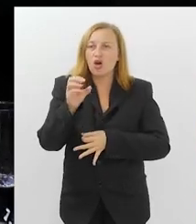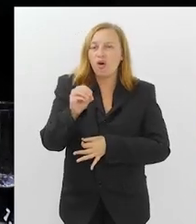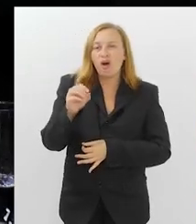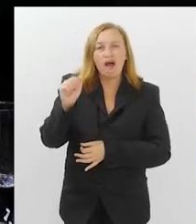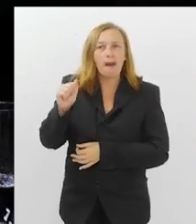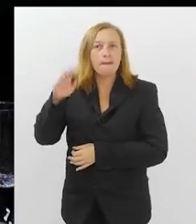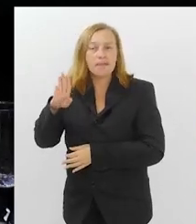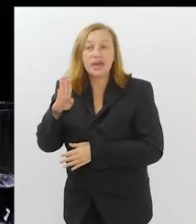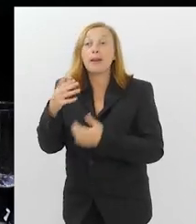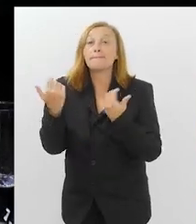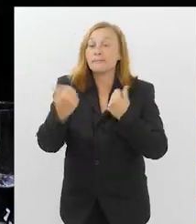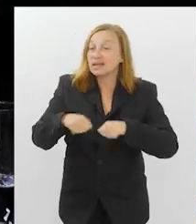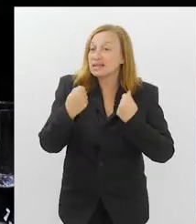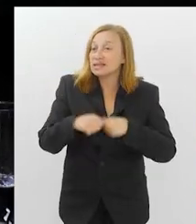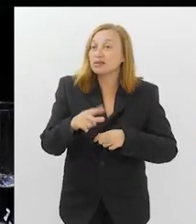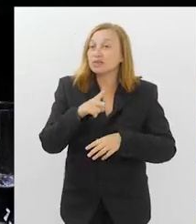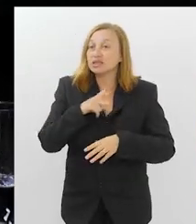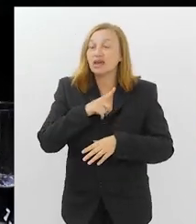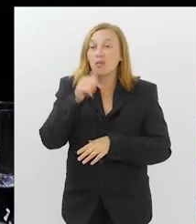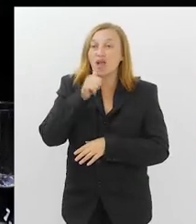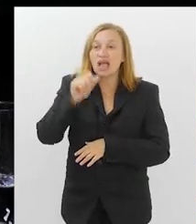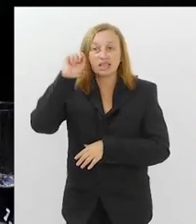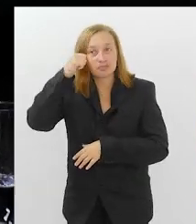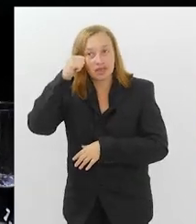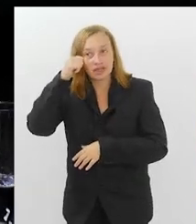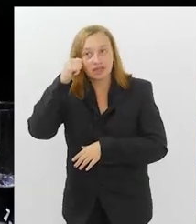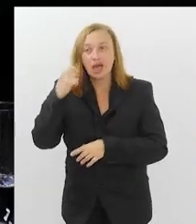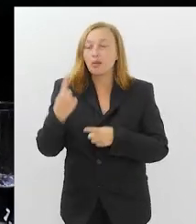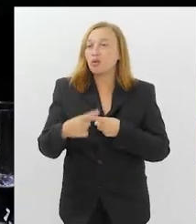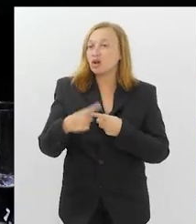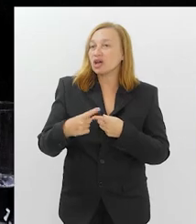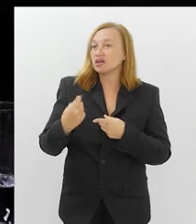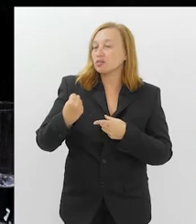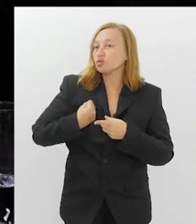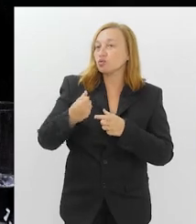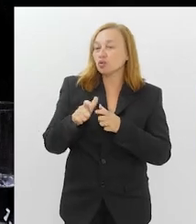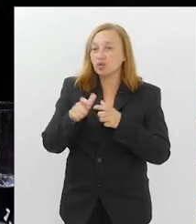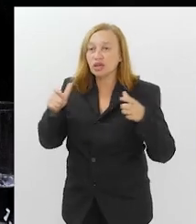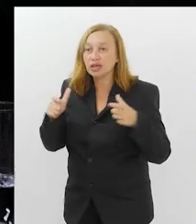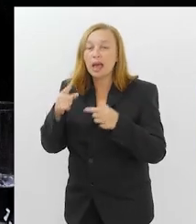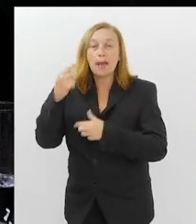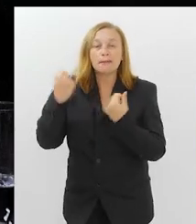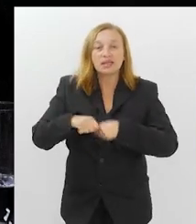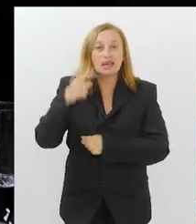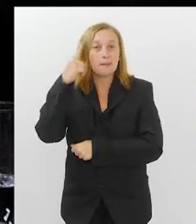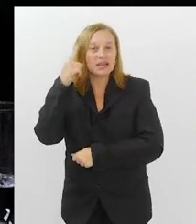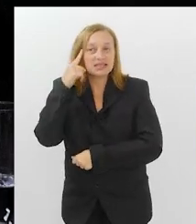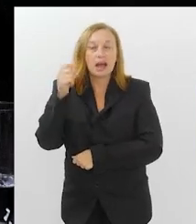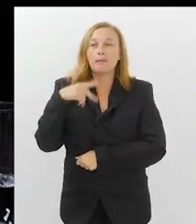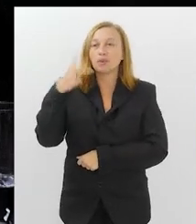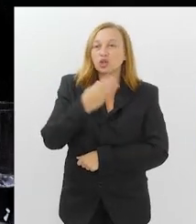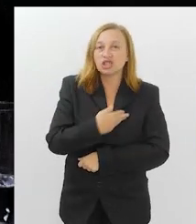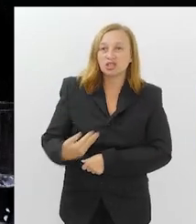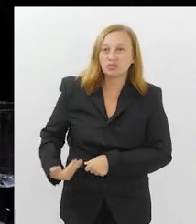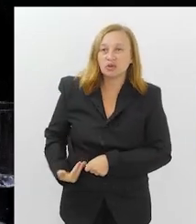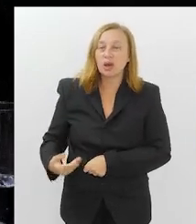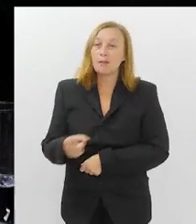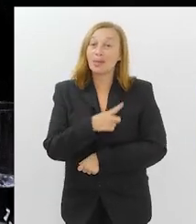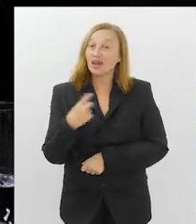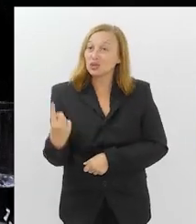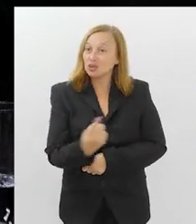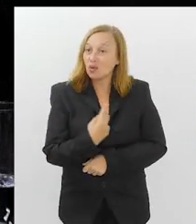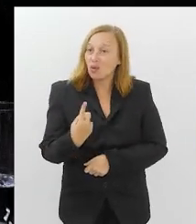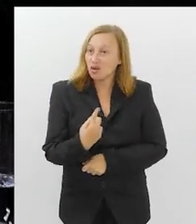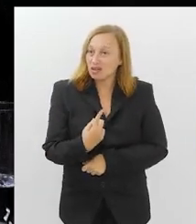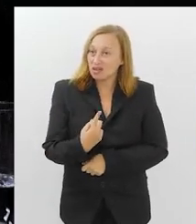na OAB. Nós precisamos ter mulheres pretas, porque nós somos a maioria. A gente precisa pensar as políticas públicas